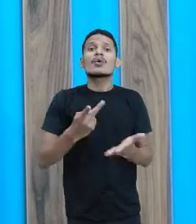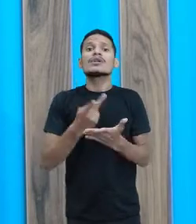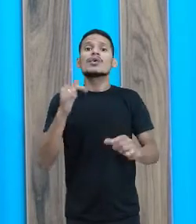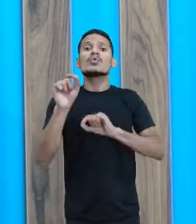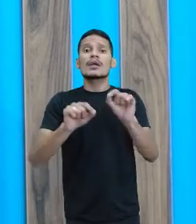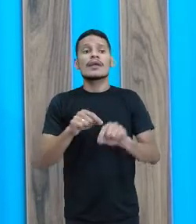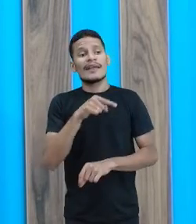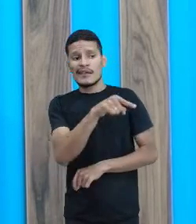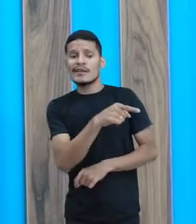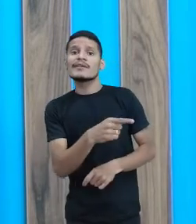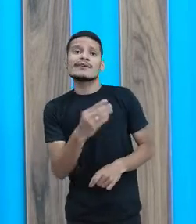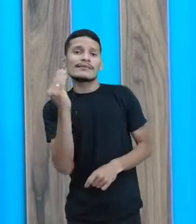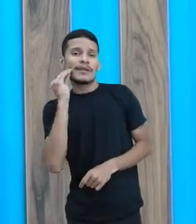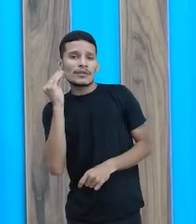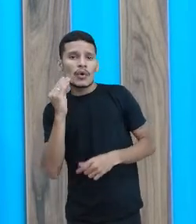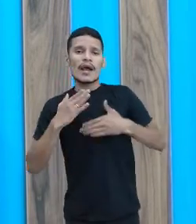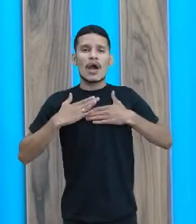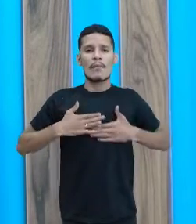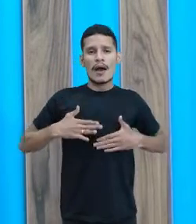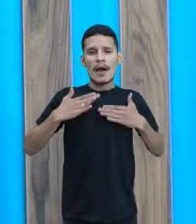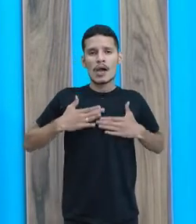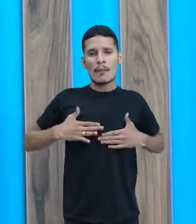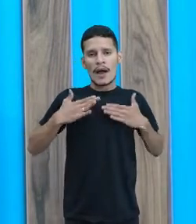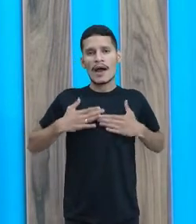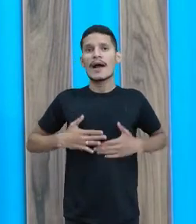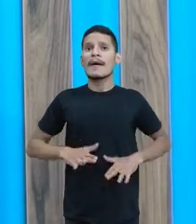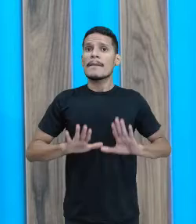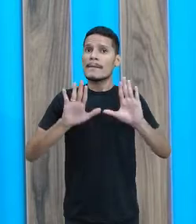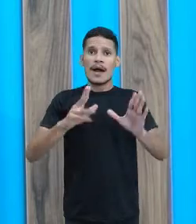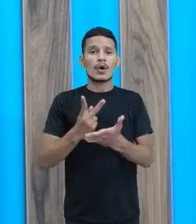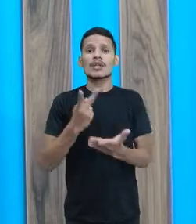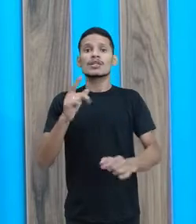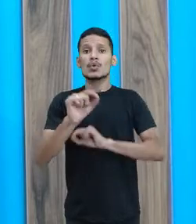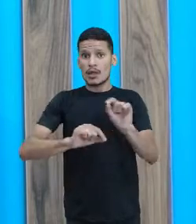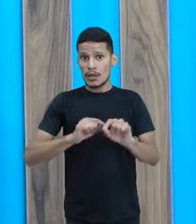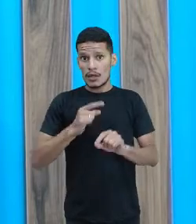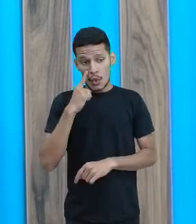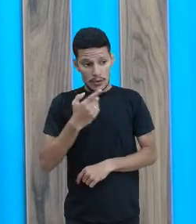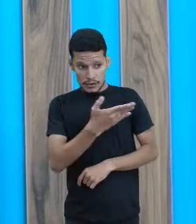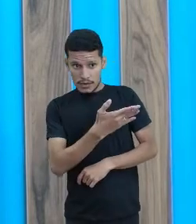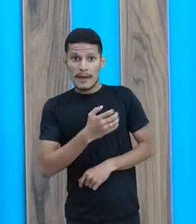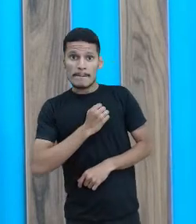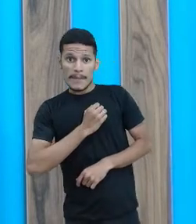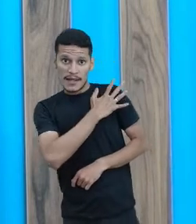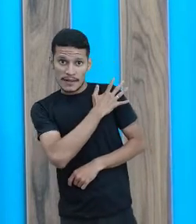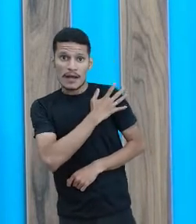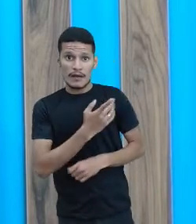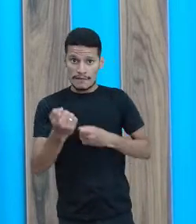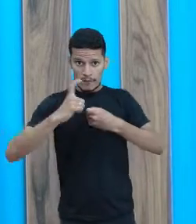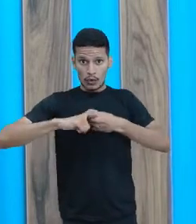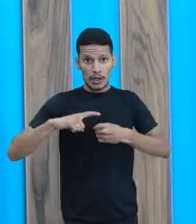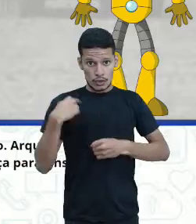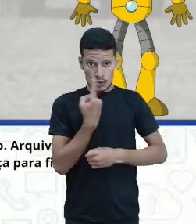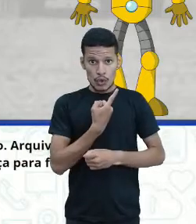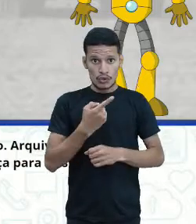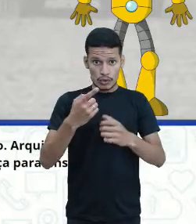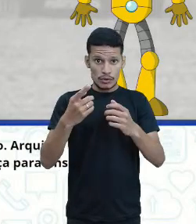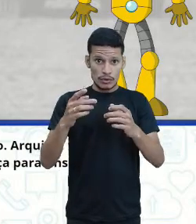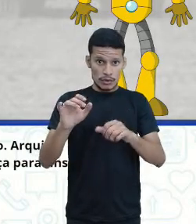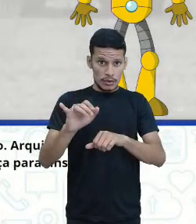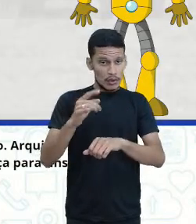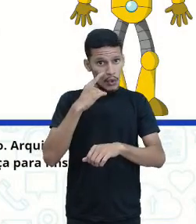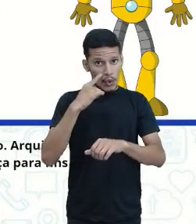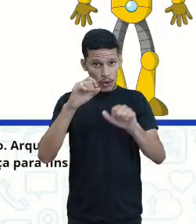acabou realmente, né, tentando apaziguar as coisas. E aí o que acontece foi o seguinte, os militares, né, voltando aqui ao nosso esqueminha, os